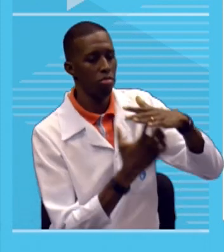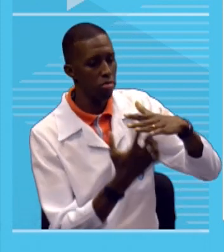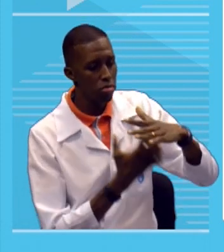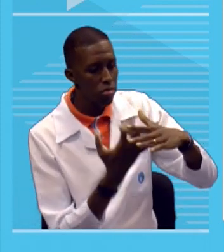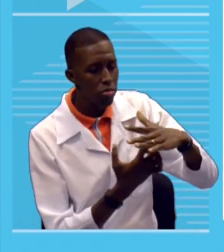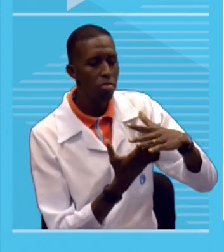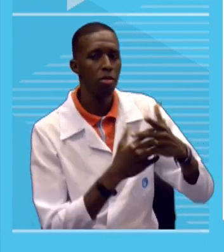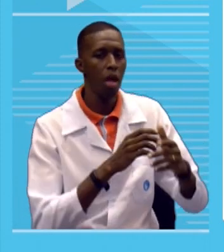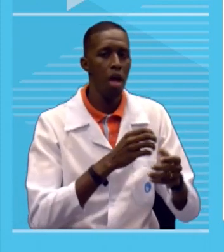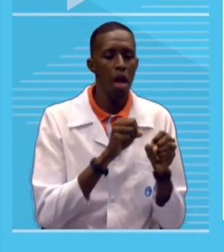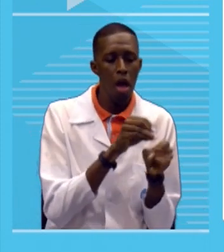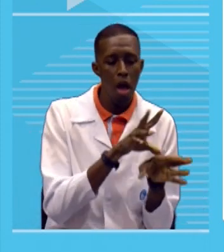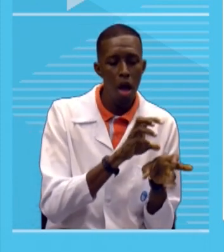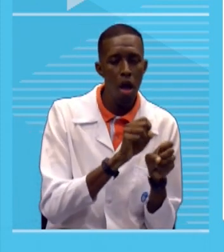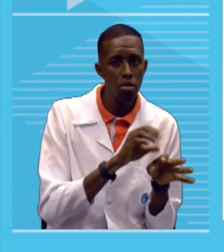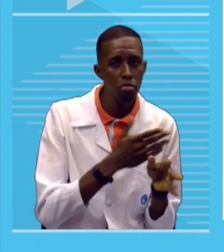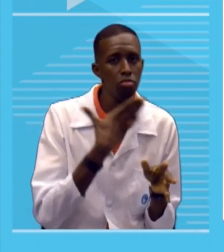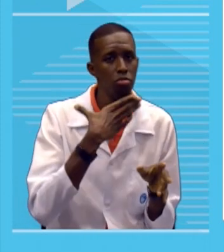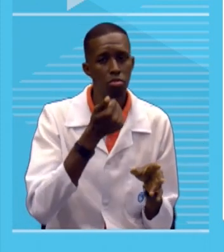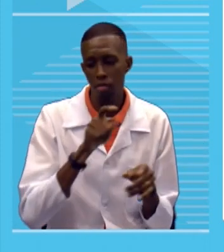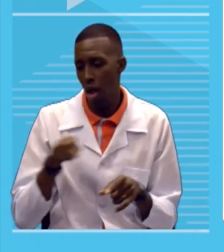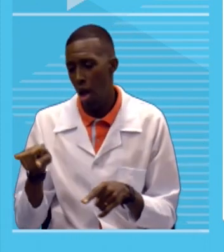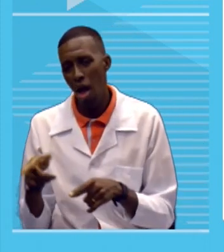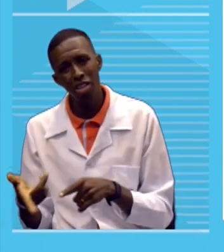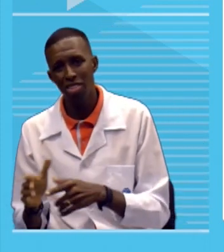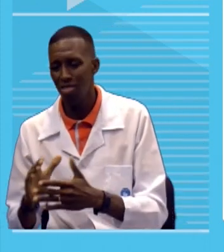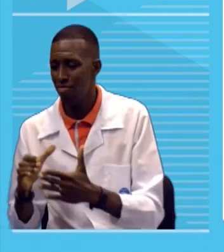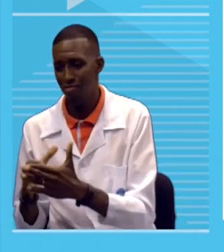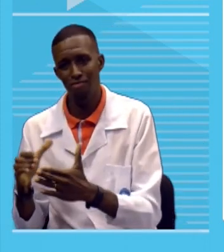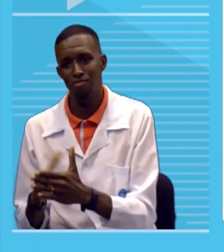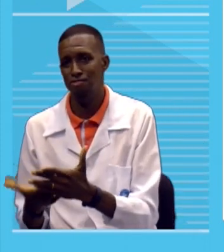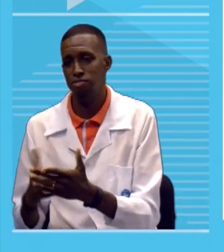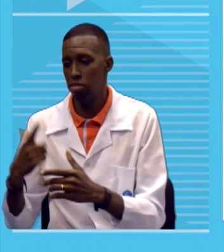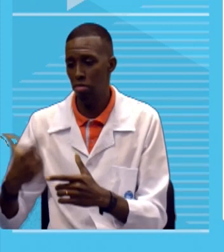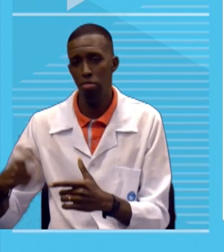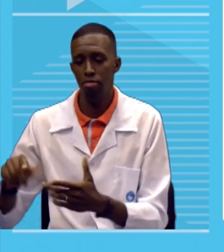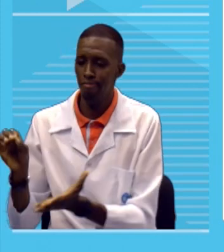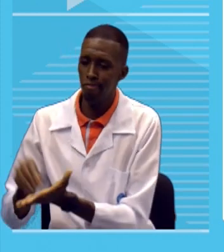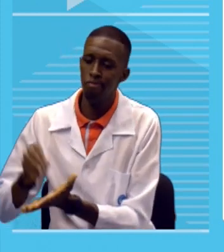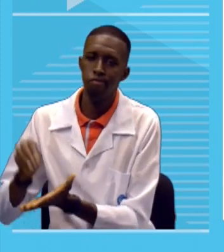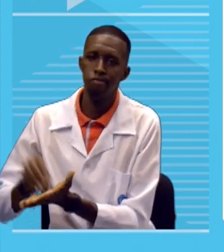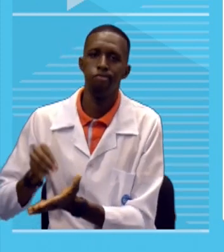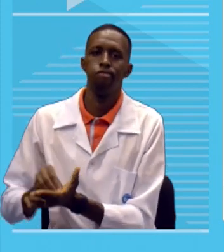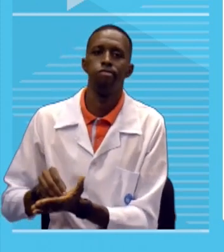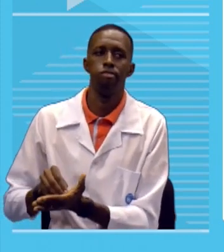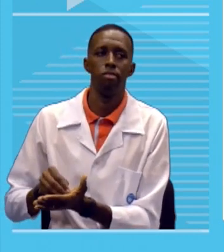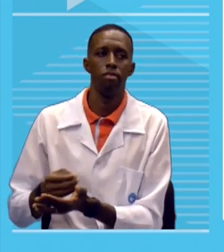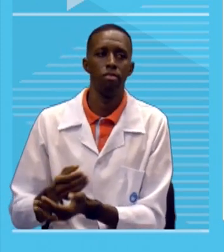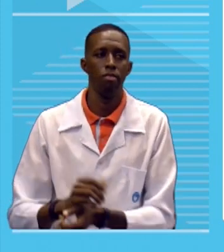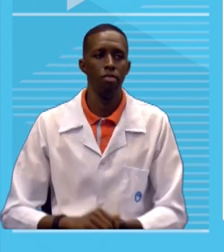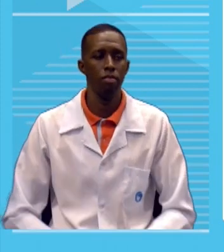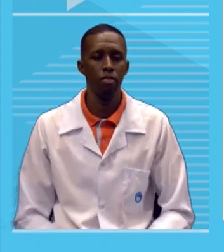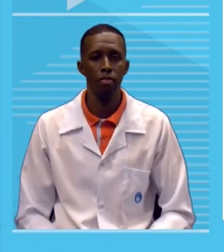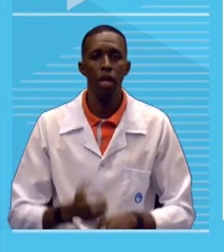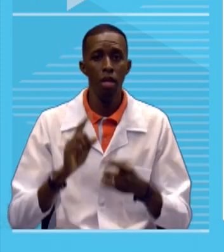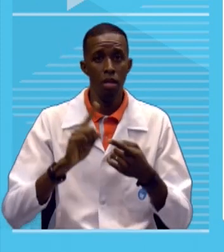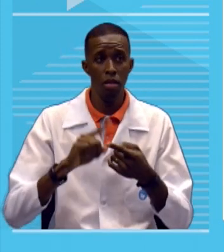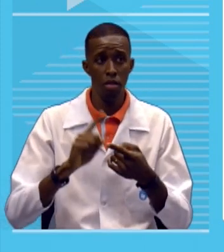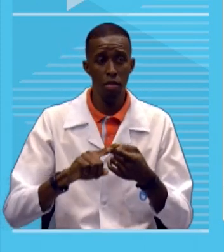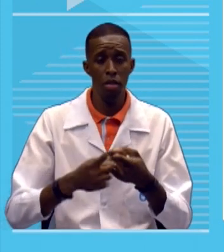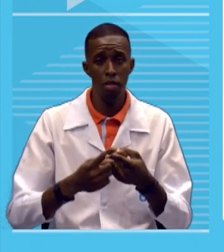Belém, Campinas. Aqui eu vou colocar também, né, São Paulo e Rio de Janeiro,